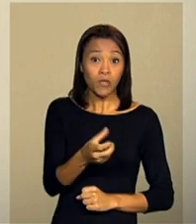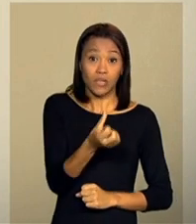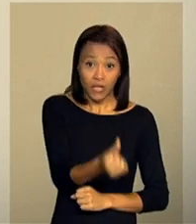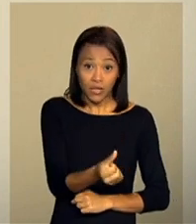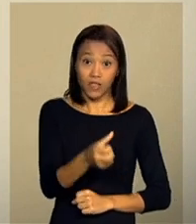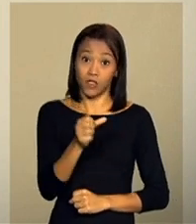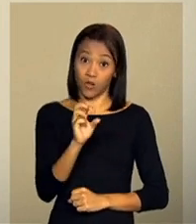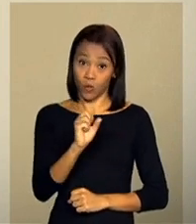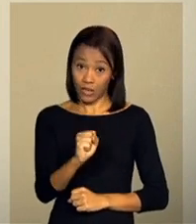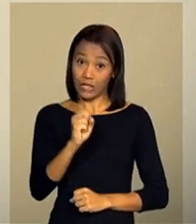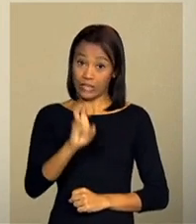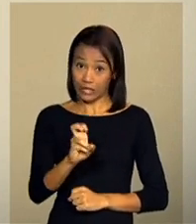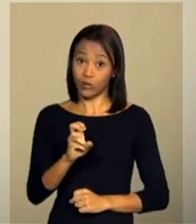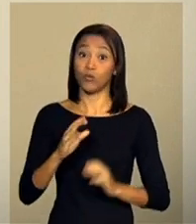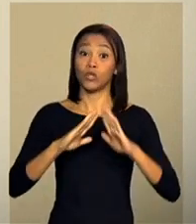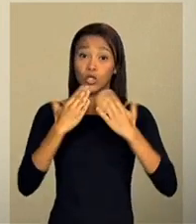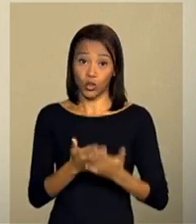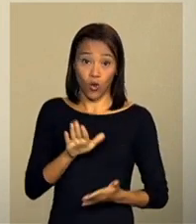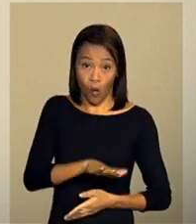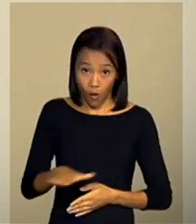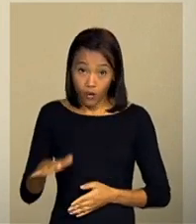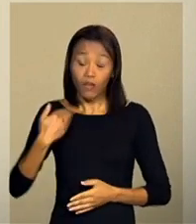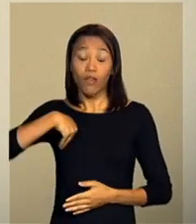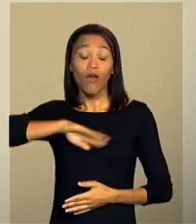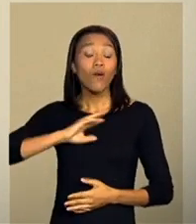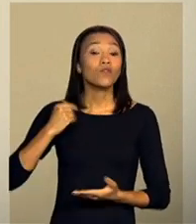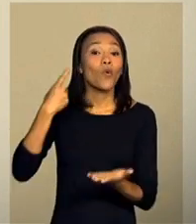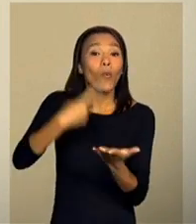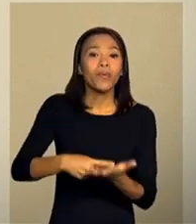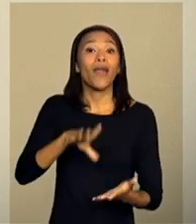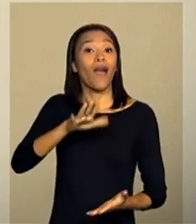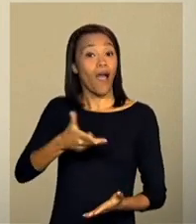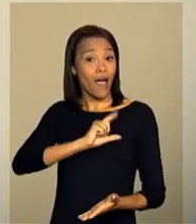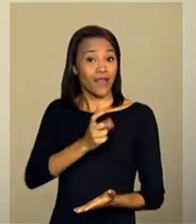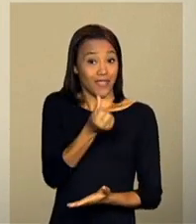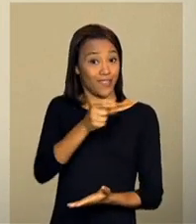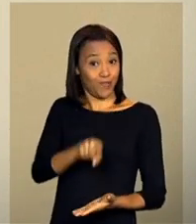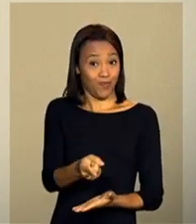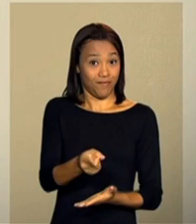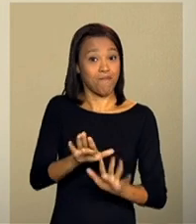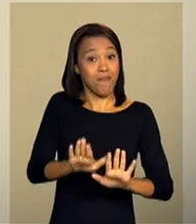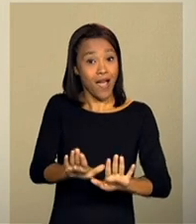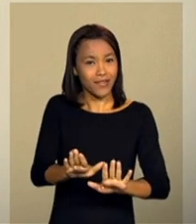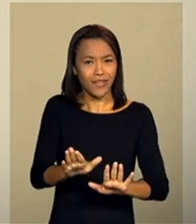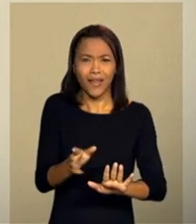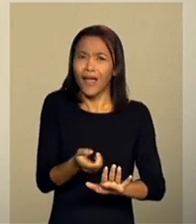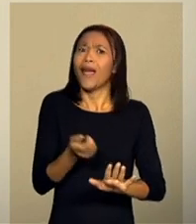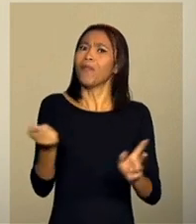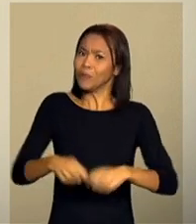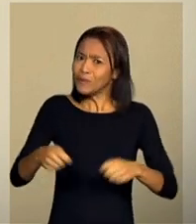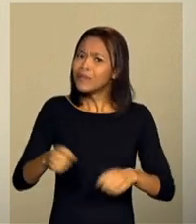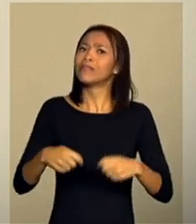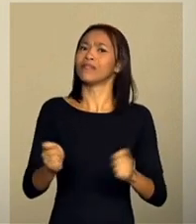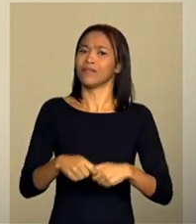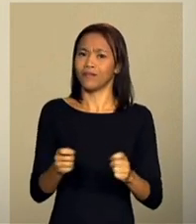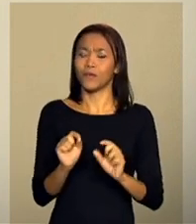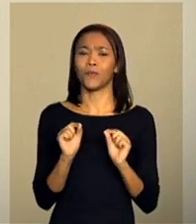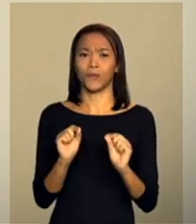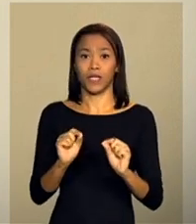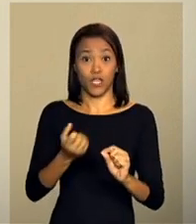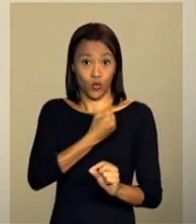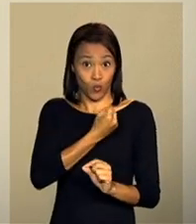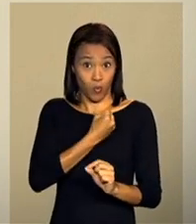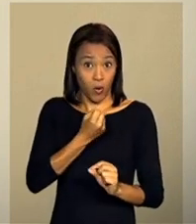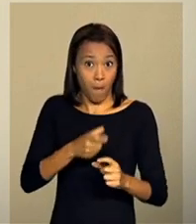8.685 creches o nosso compromisso era 6.000 mas é muito possível que seja um